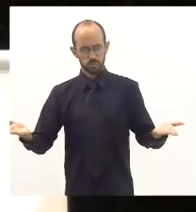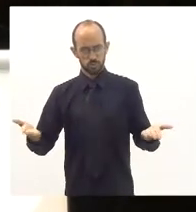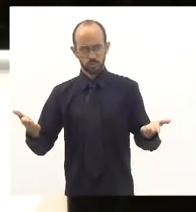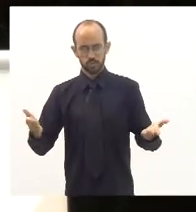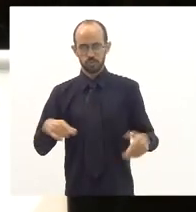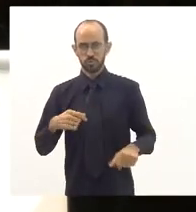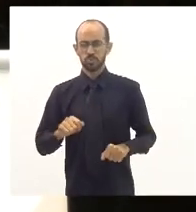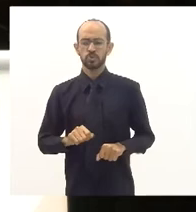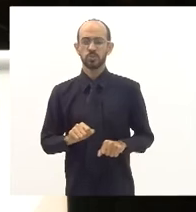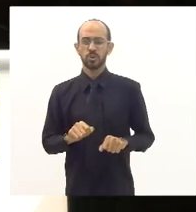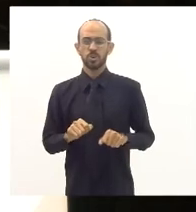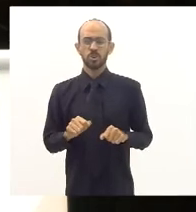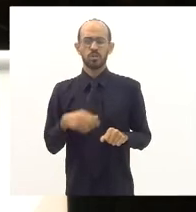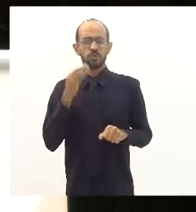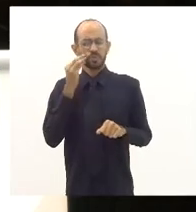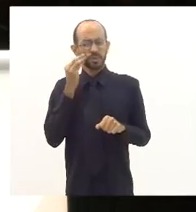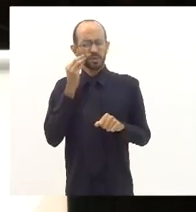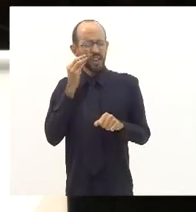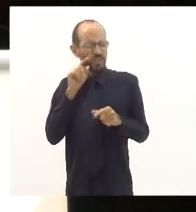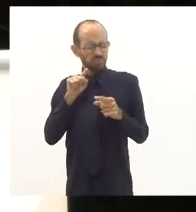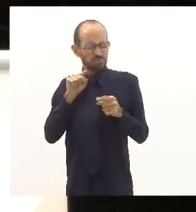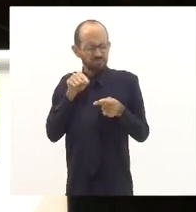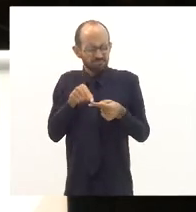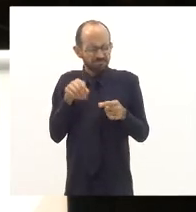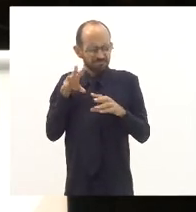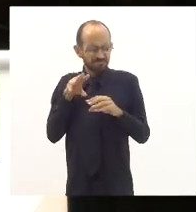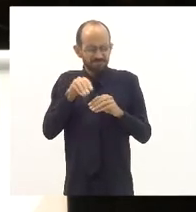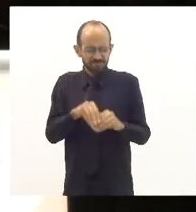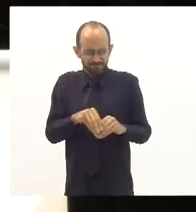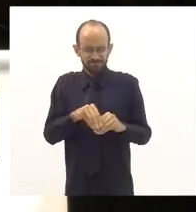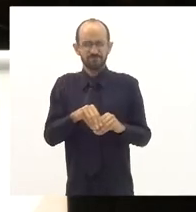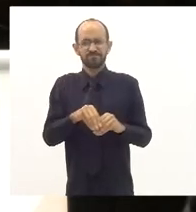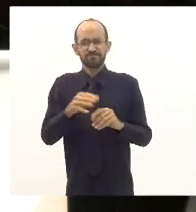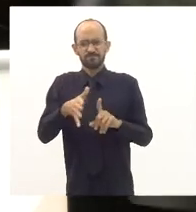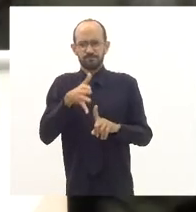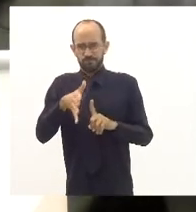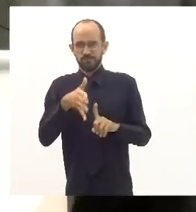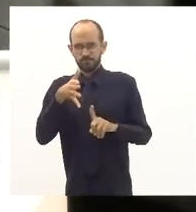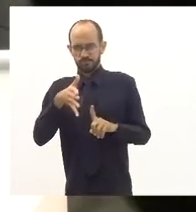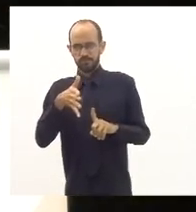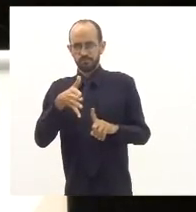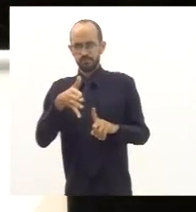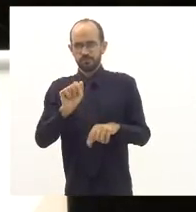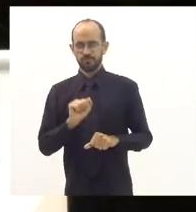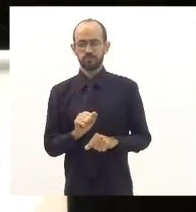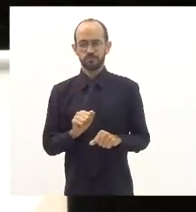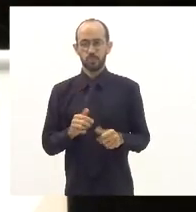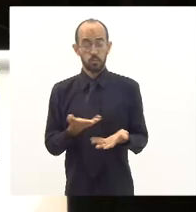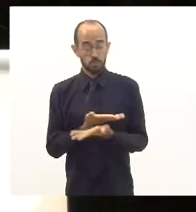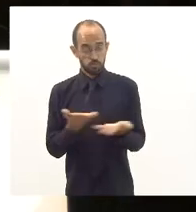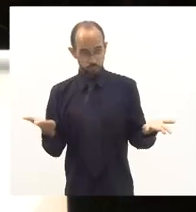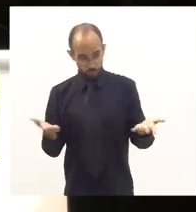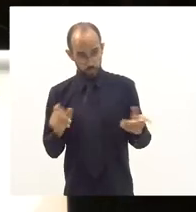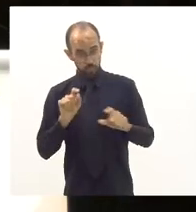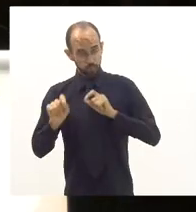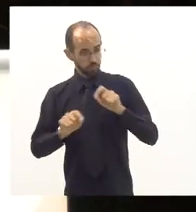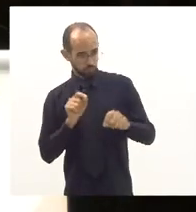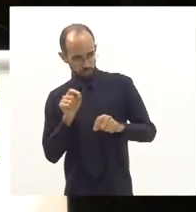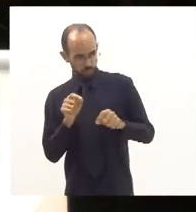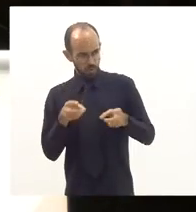Gente, eu vou tentar ser muito objetiva e direta na minha fala. Vocês, quando a gente trata